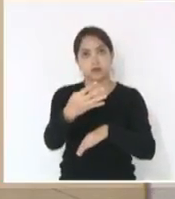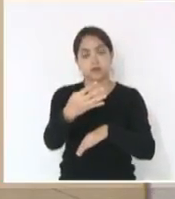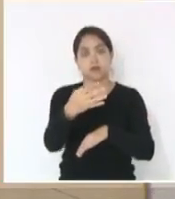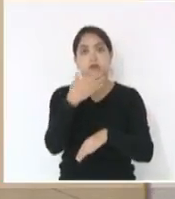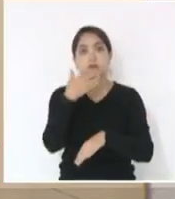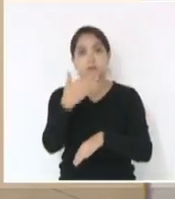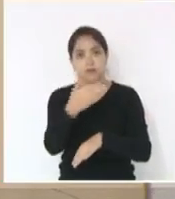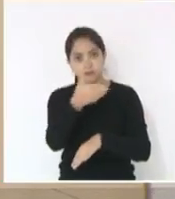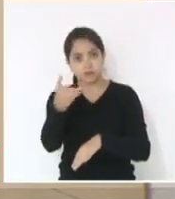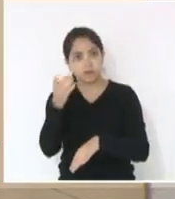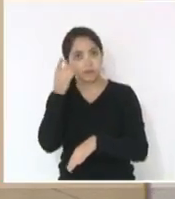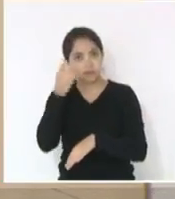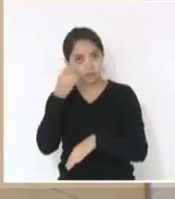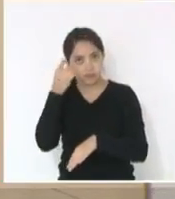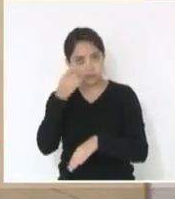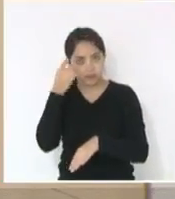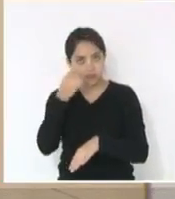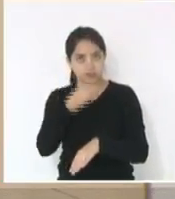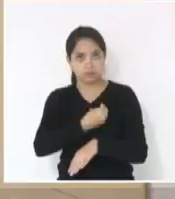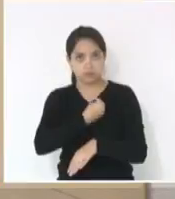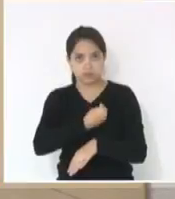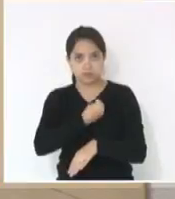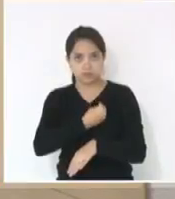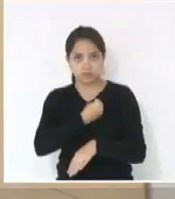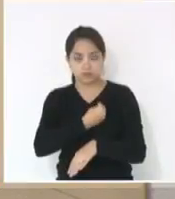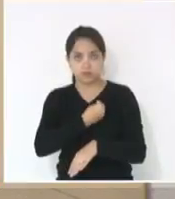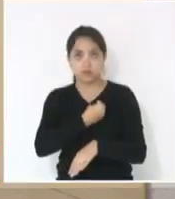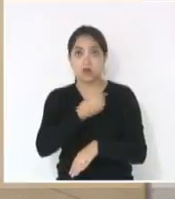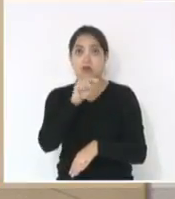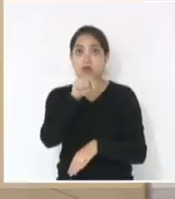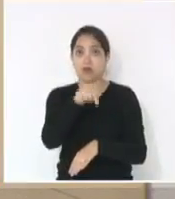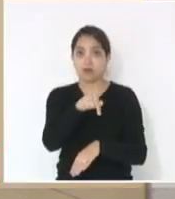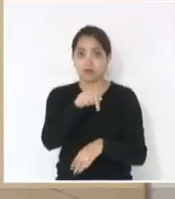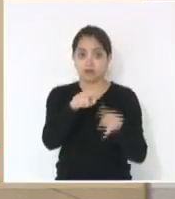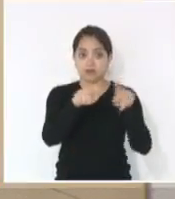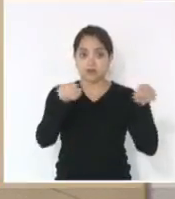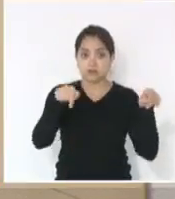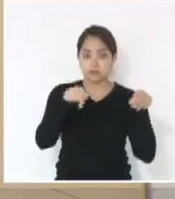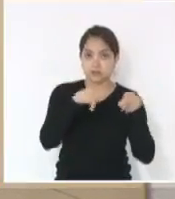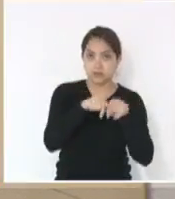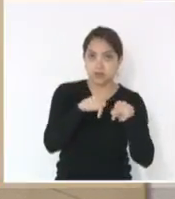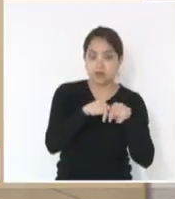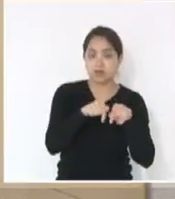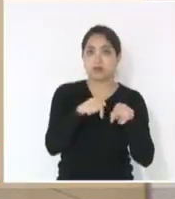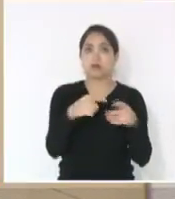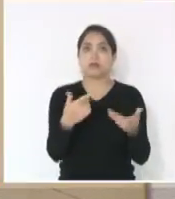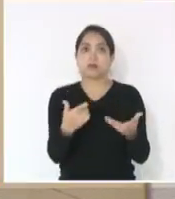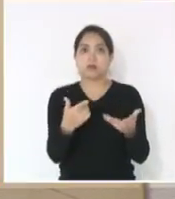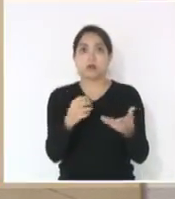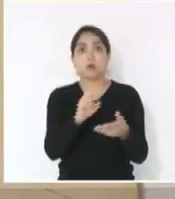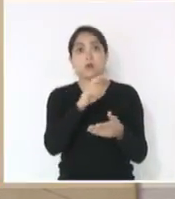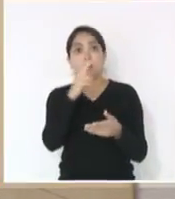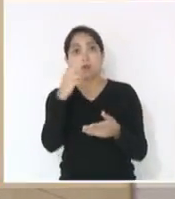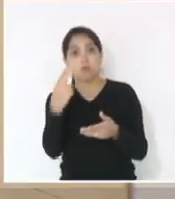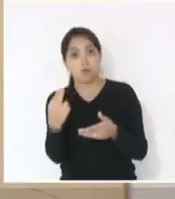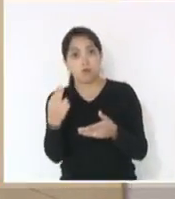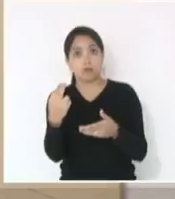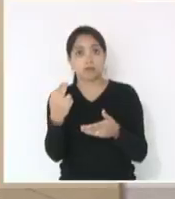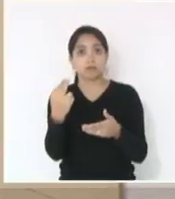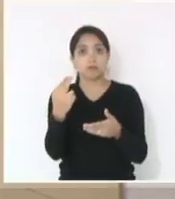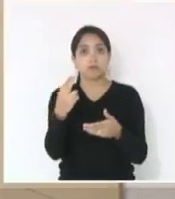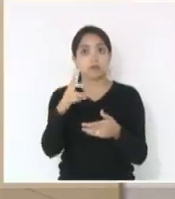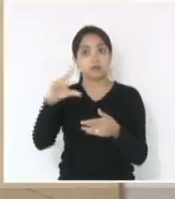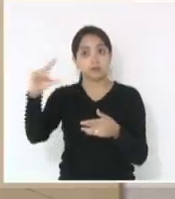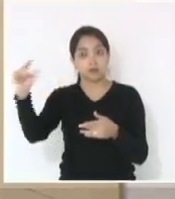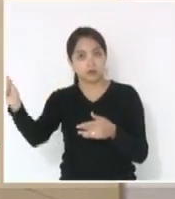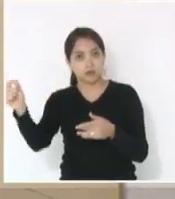aos parlamentares que encontram-se em seus gabinetes ou na Assembleia, ou mesmo aqueles que não estejam, a